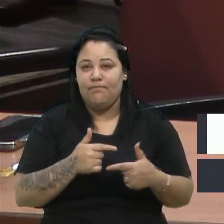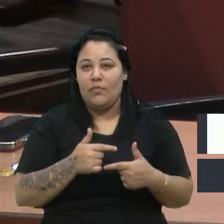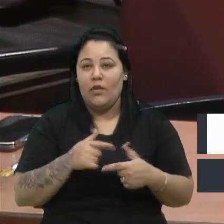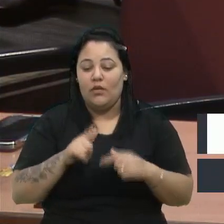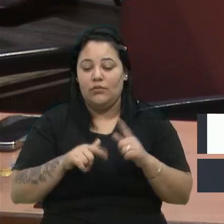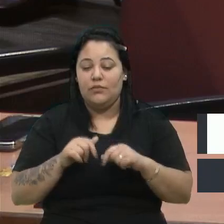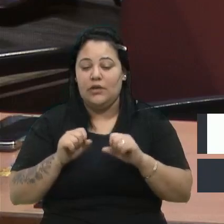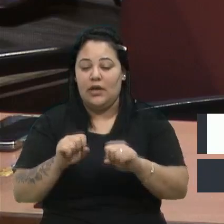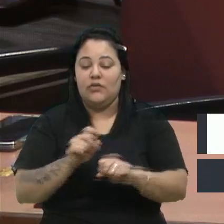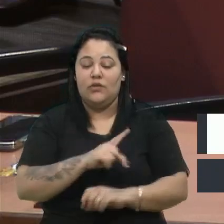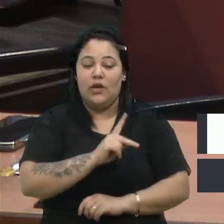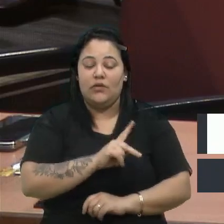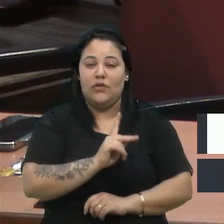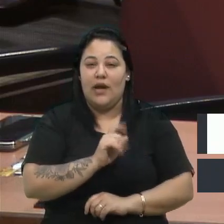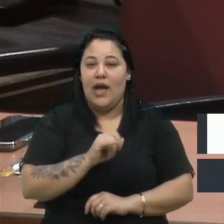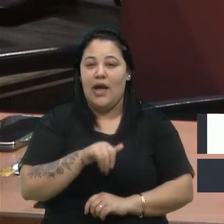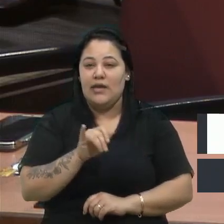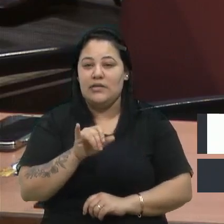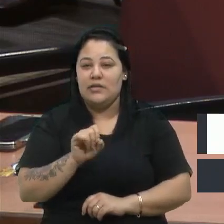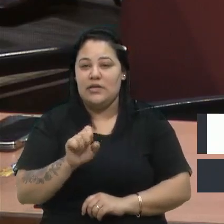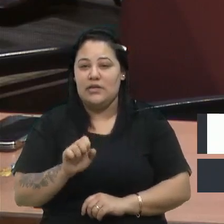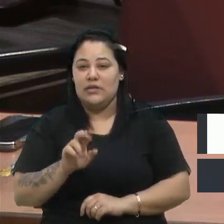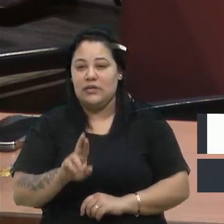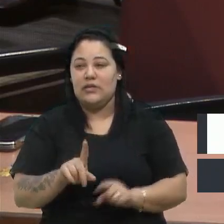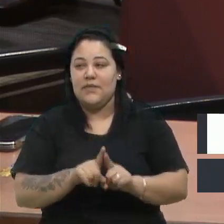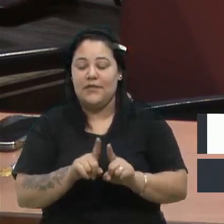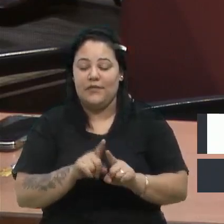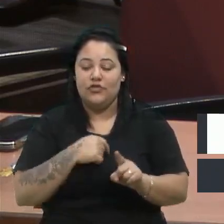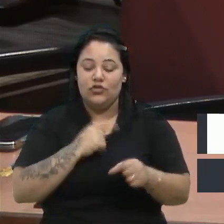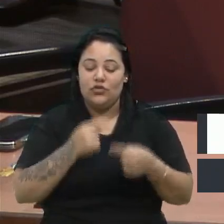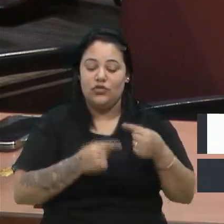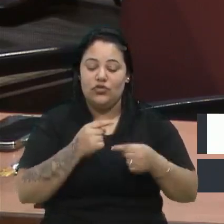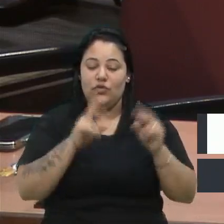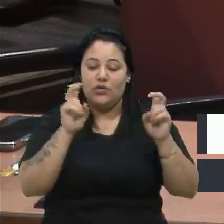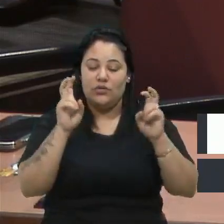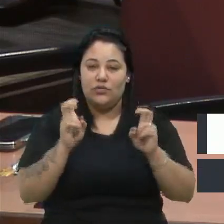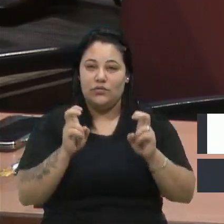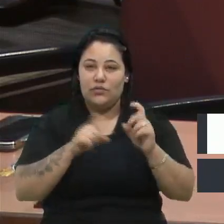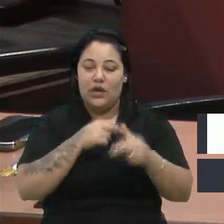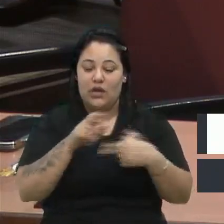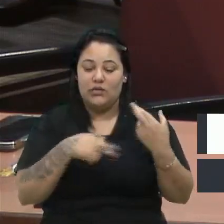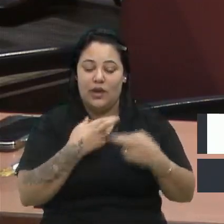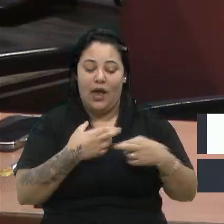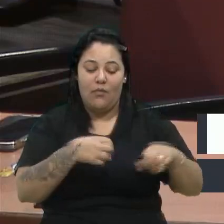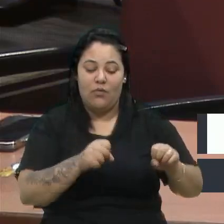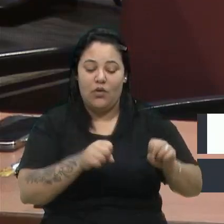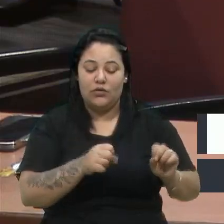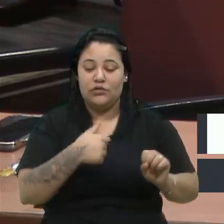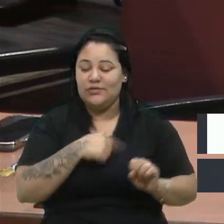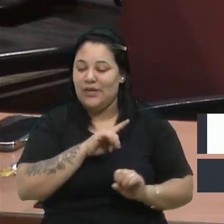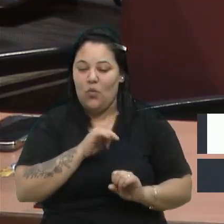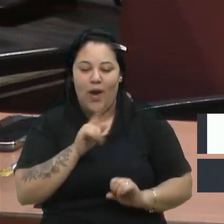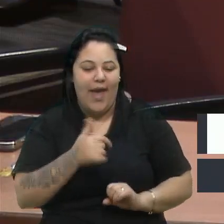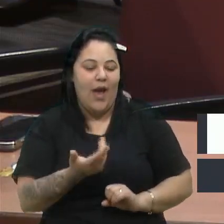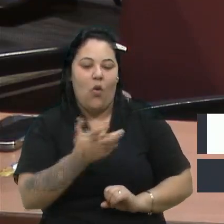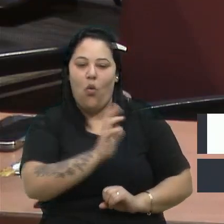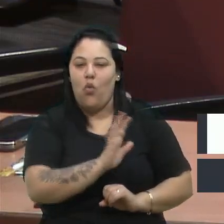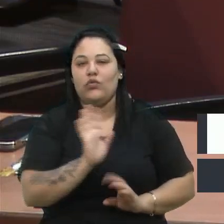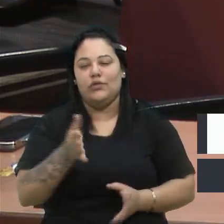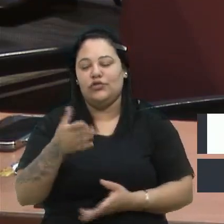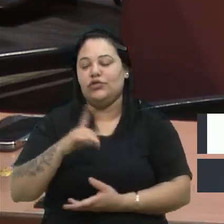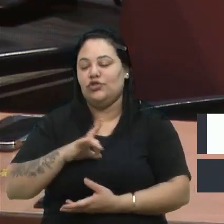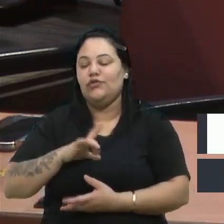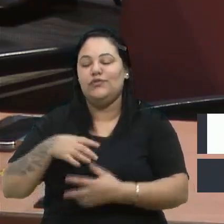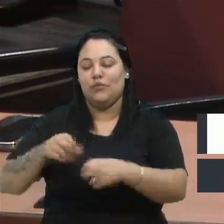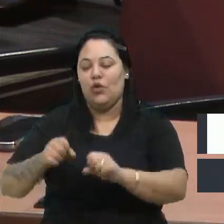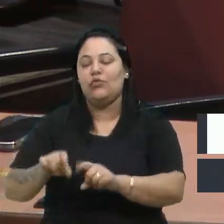debatido novamente aqui também assuntos de motoqueiros, que a gente não é contra, eu também já tive moto, de